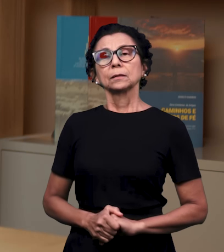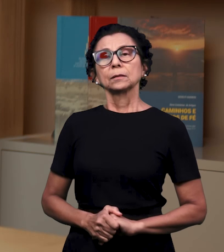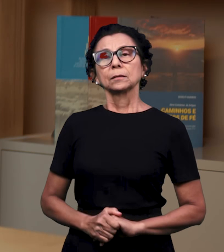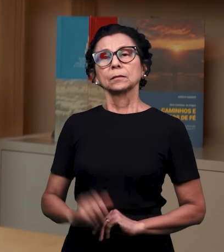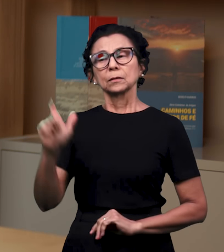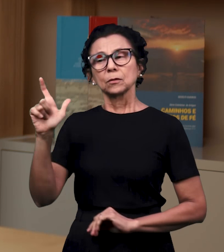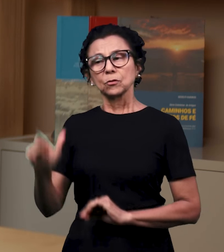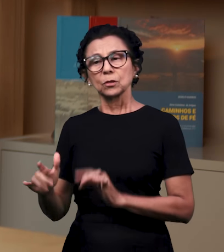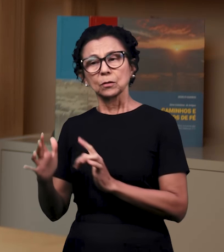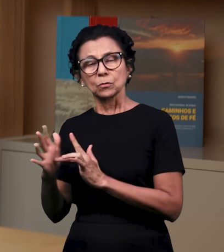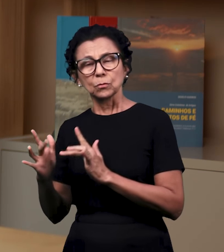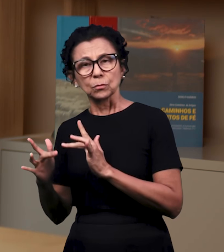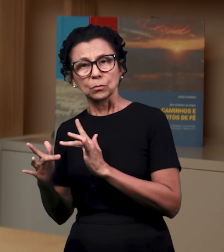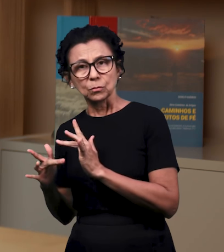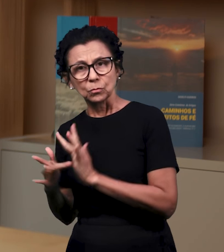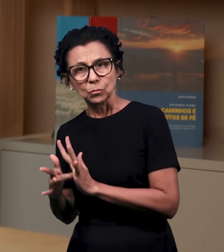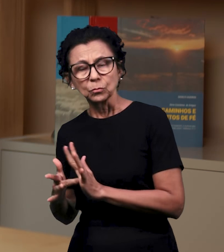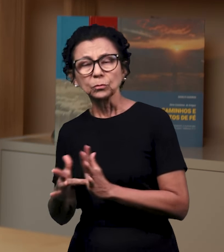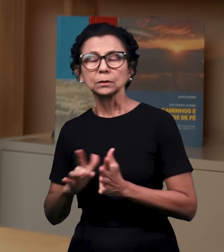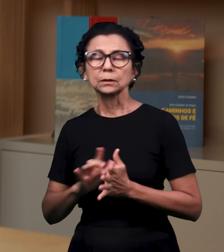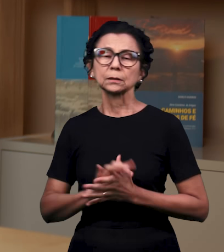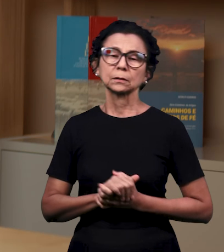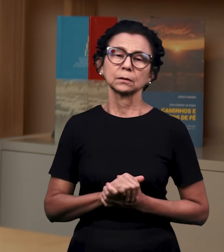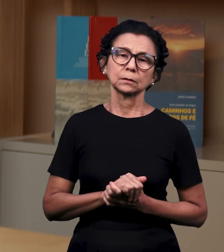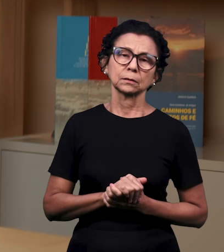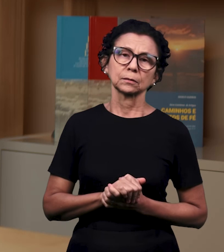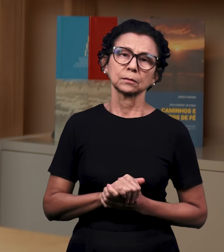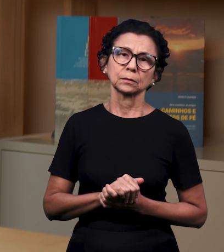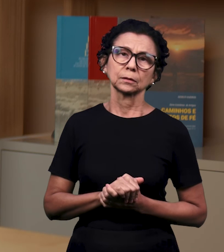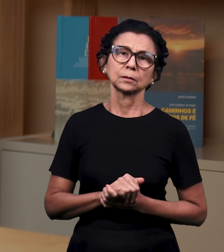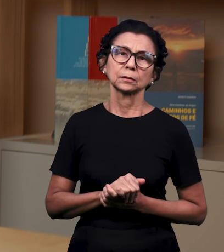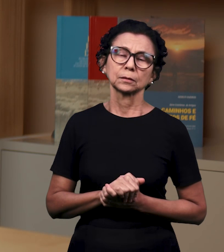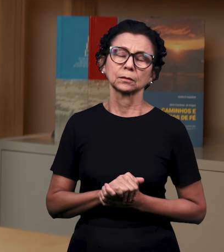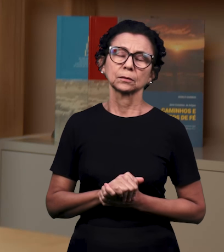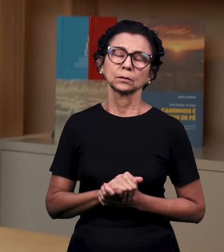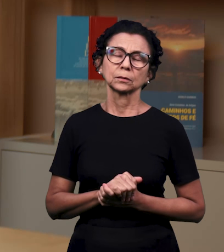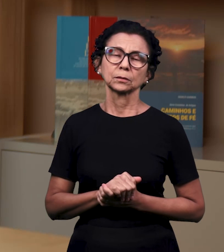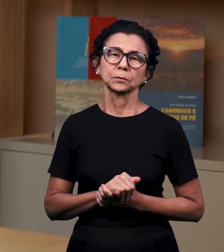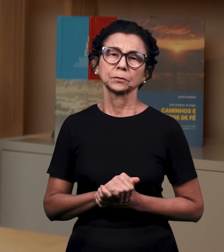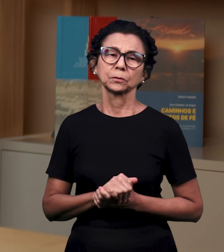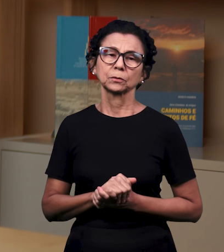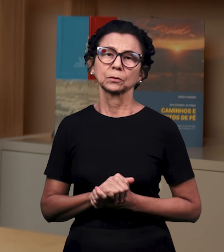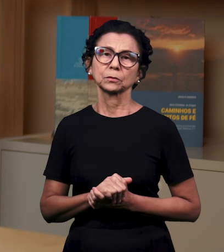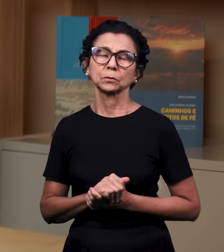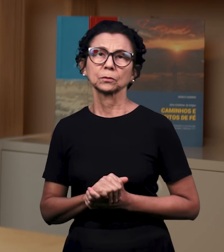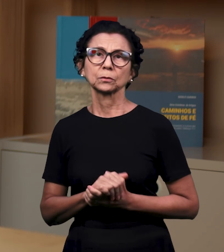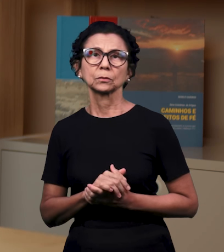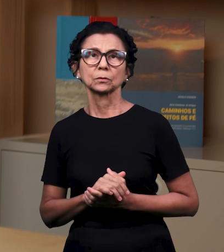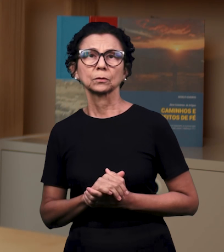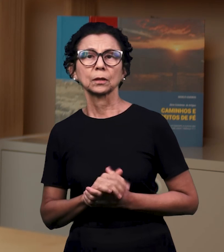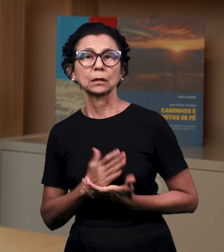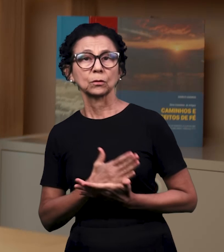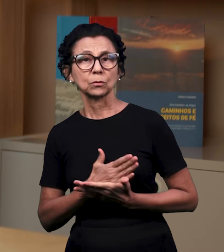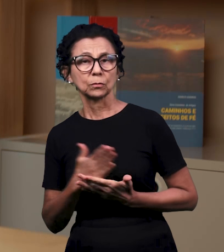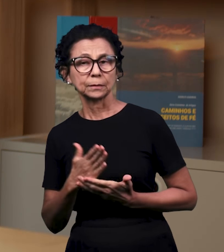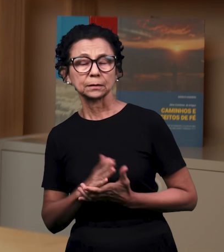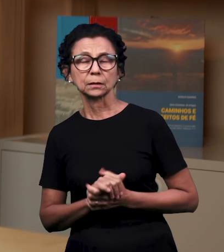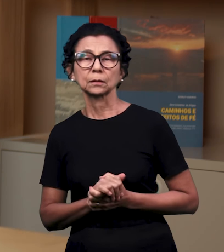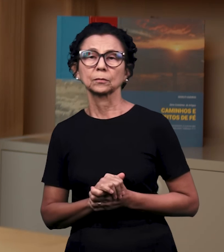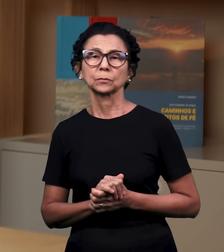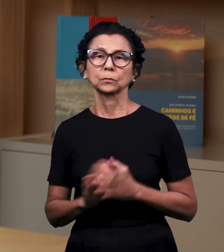sua redenção, a prata, nós começamos a viver uma experiência de preparo,